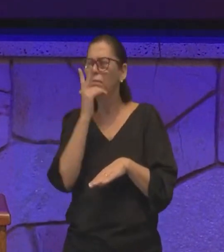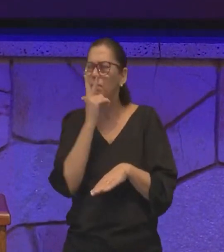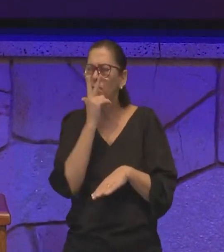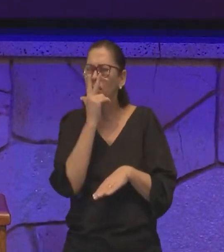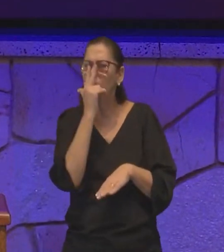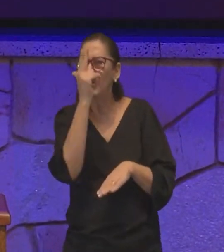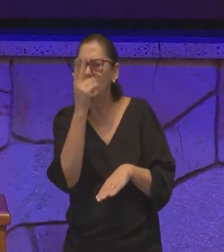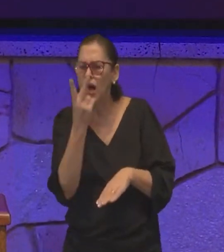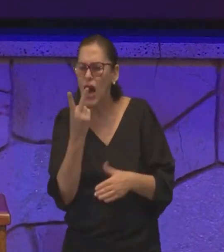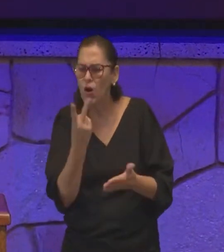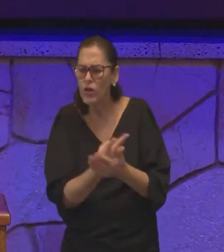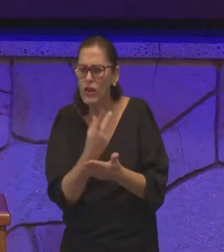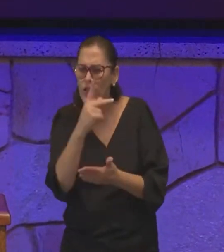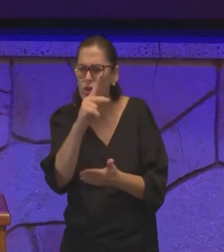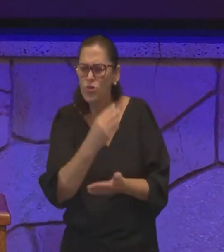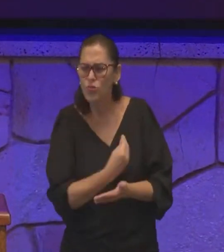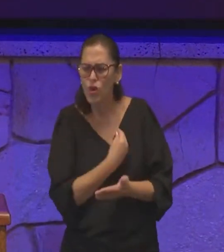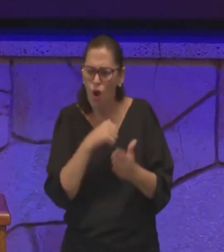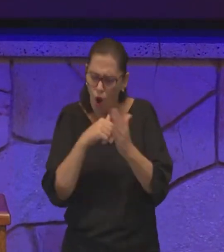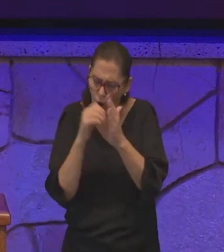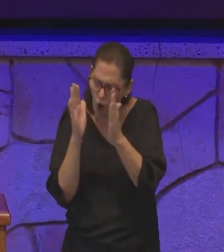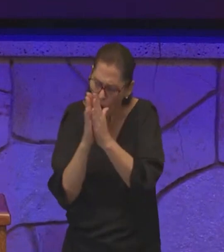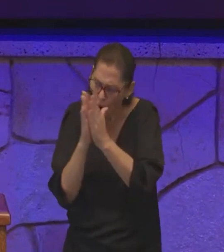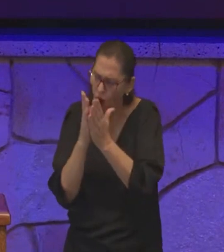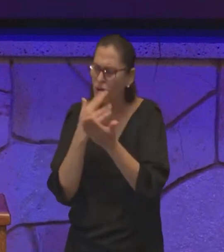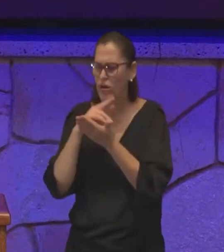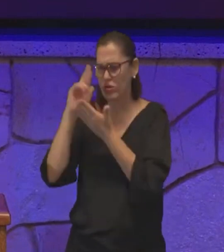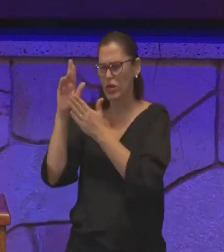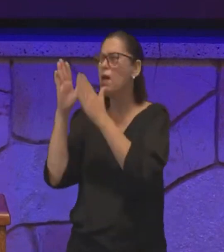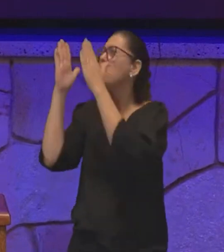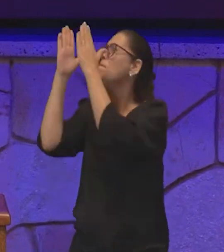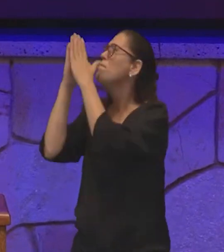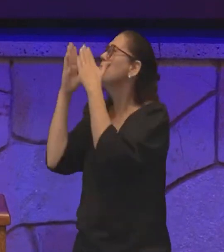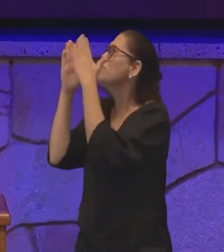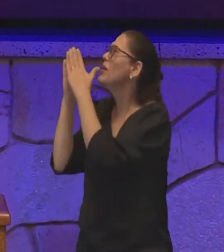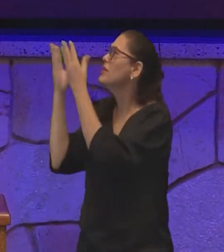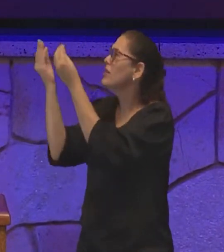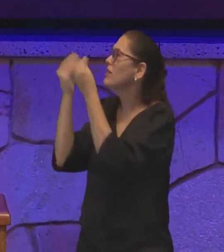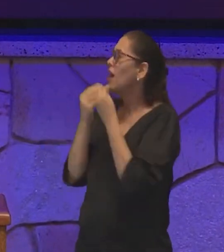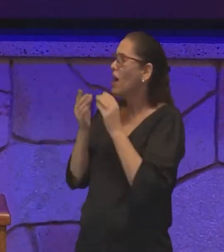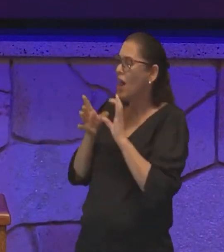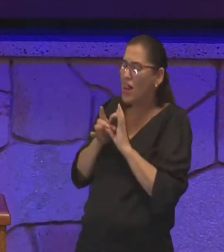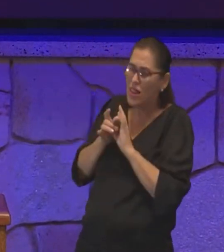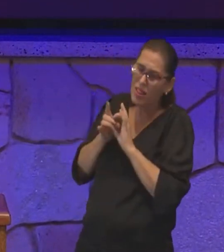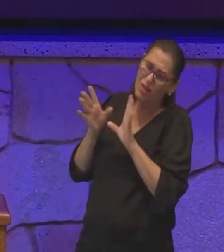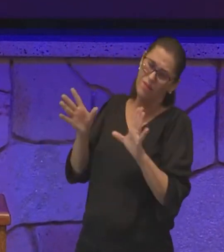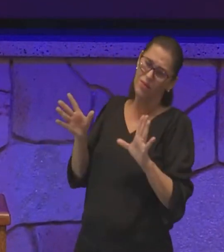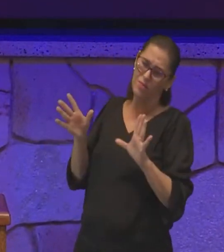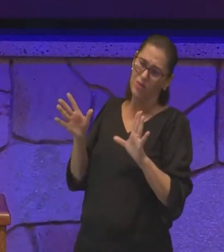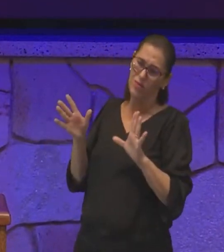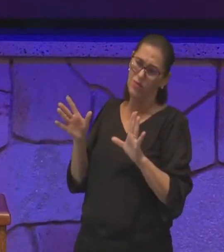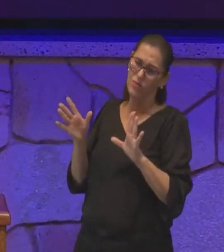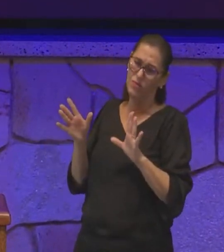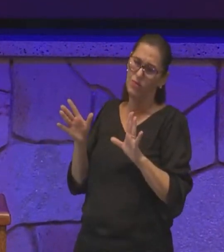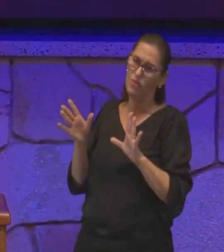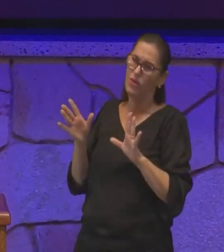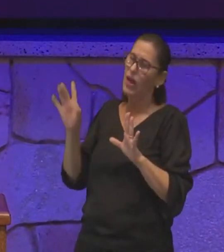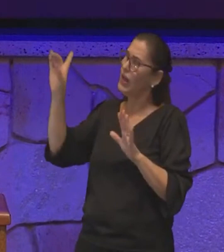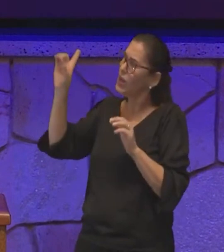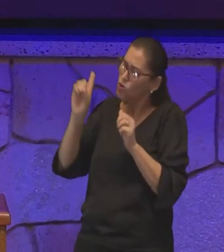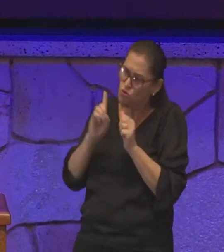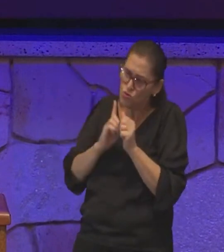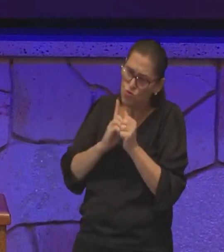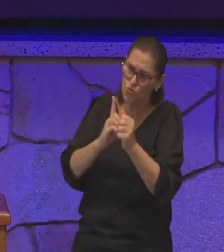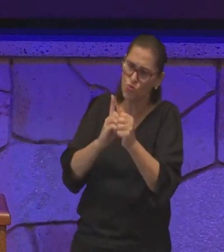está acontecendo na sua vida, ore ao Senhor, peça que Ele traga livramento, que Ele o acompanhe